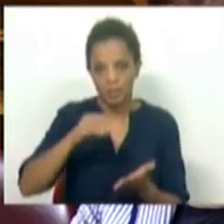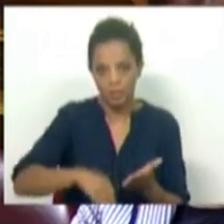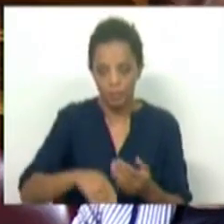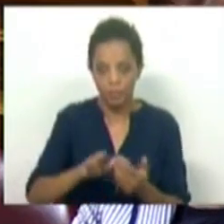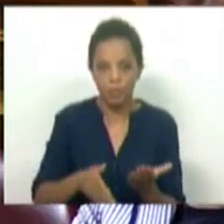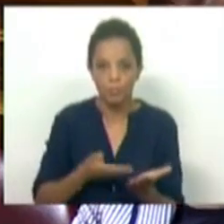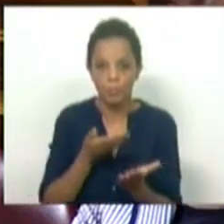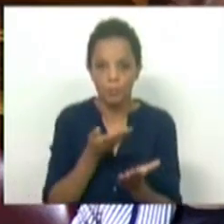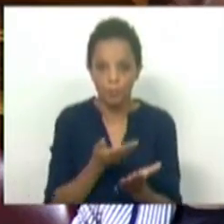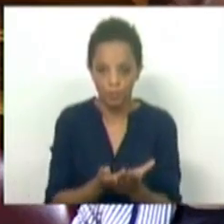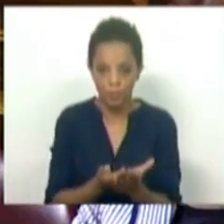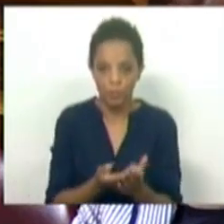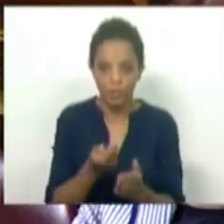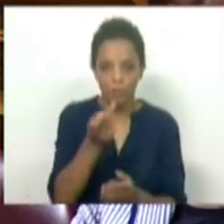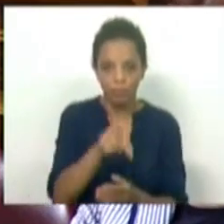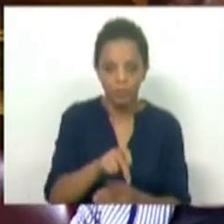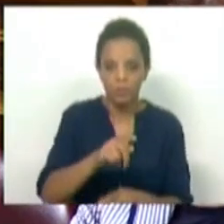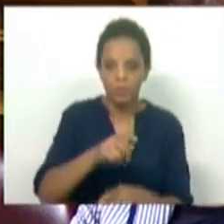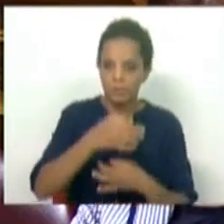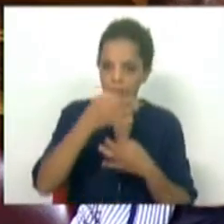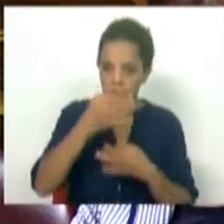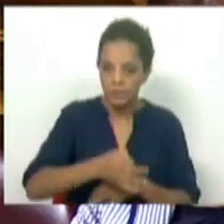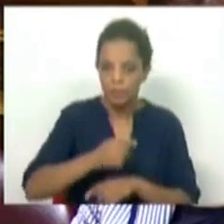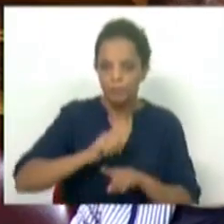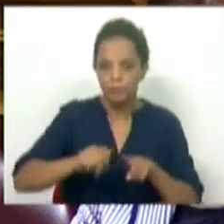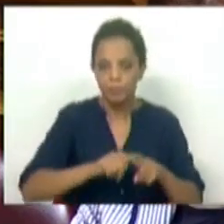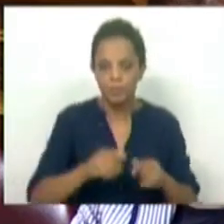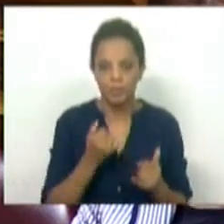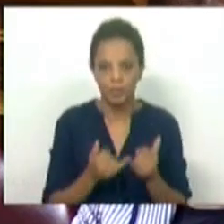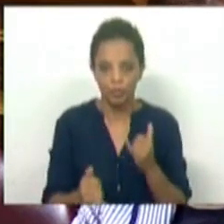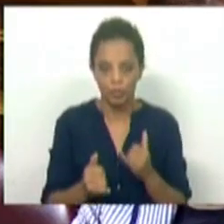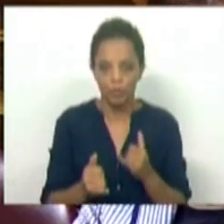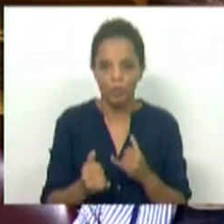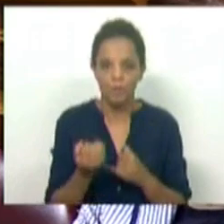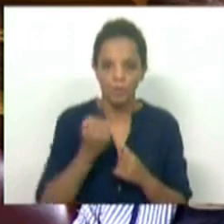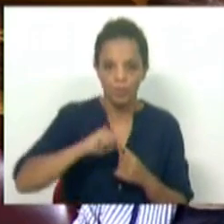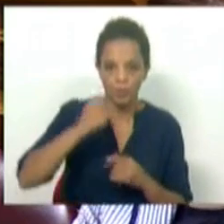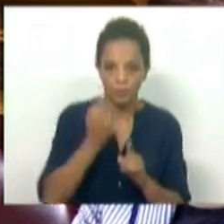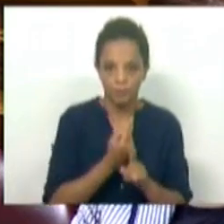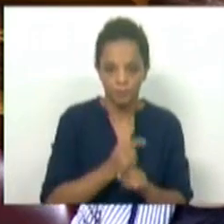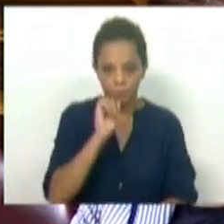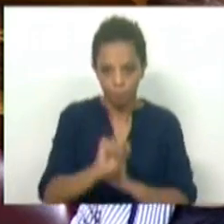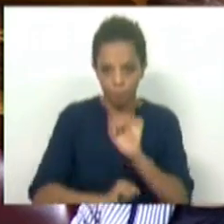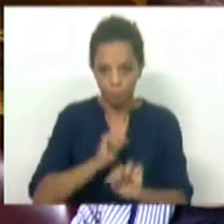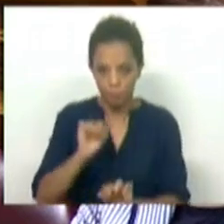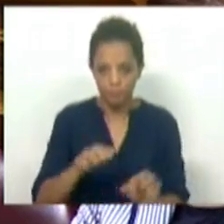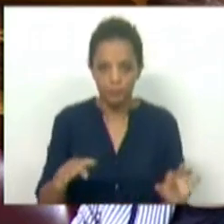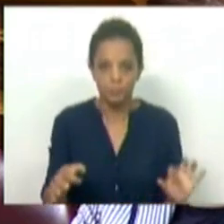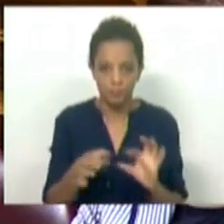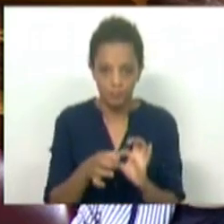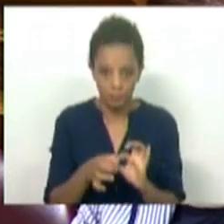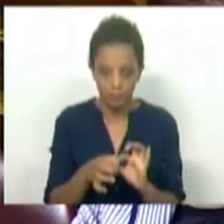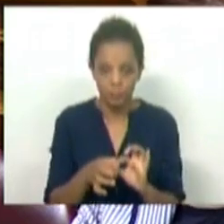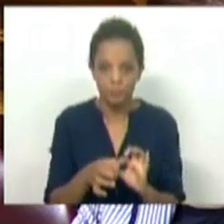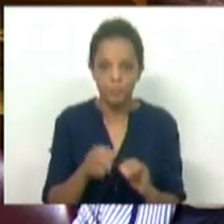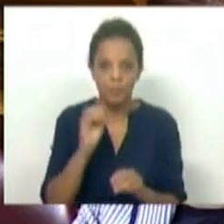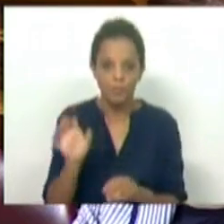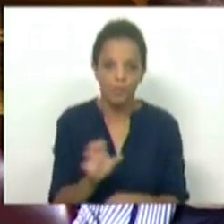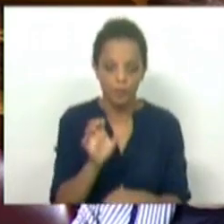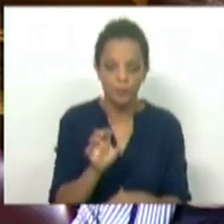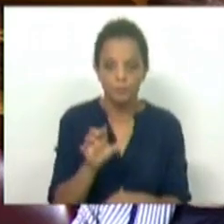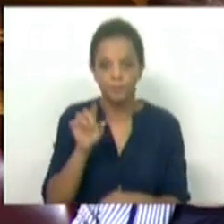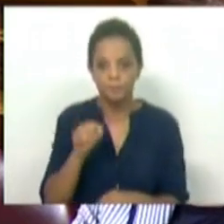a proposta introduz um conjunto sério de risco de violação das disposições dos mesmos relativas à composição